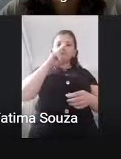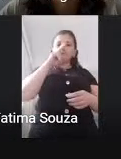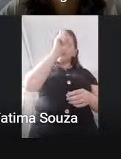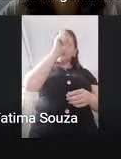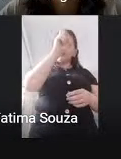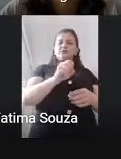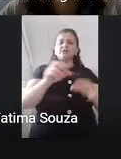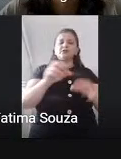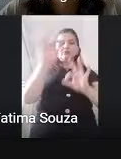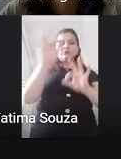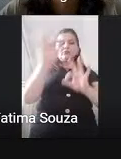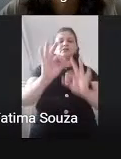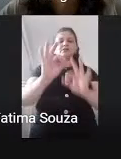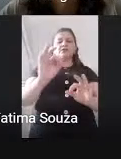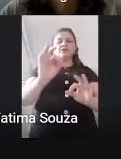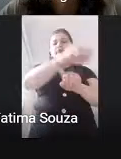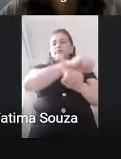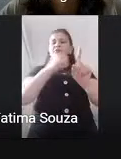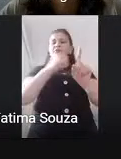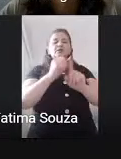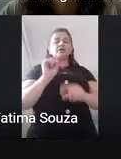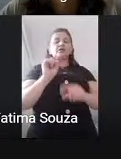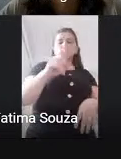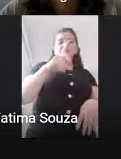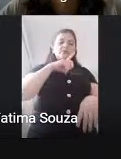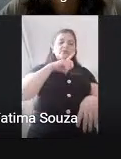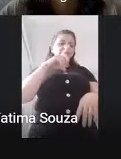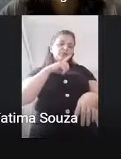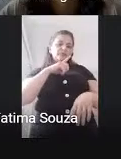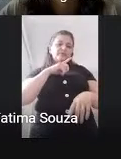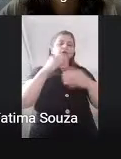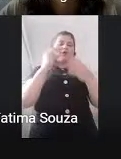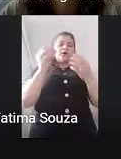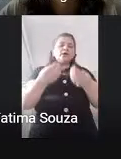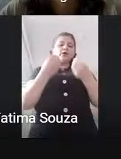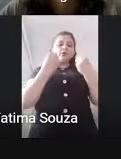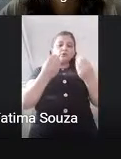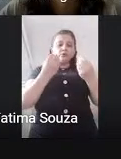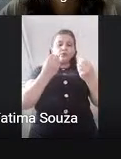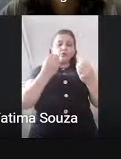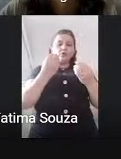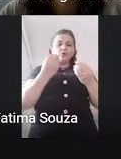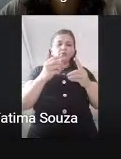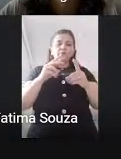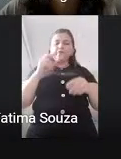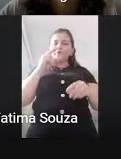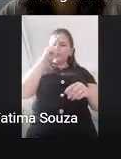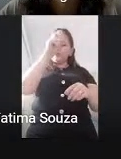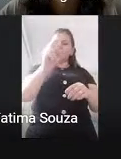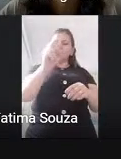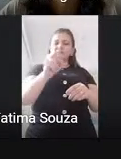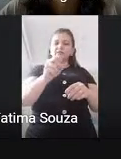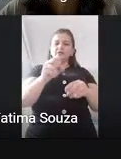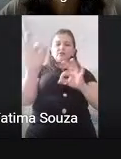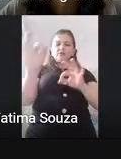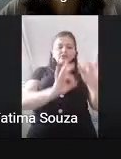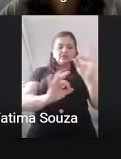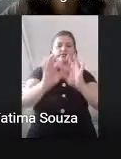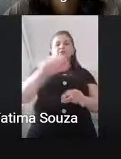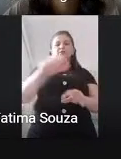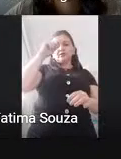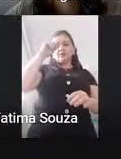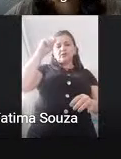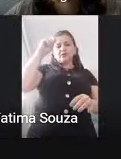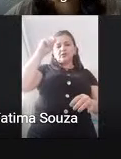né? Se a gente não tiver formas de fortalecer essas organizações sociais que estão no dia a dia, os serviços públicos também não dão